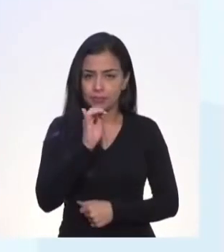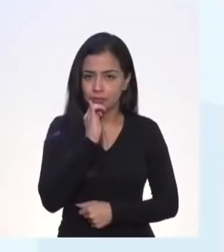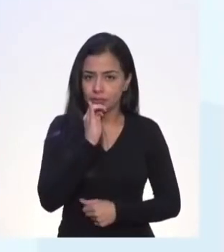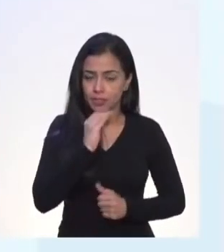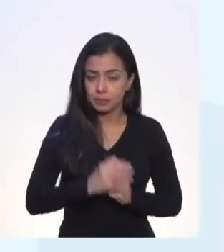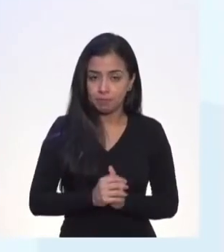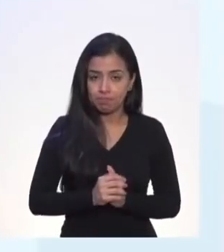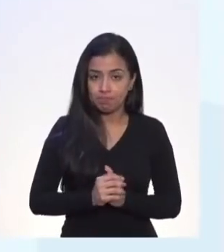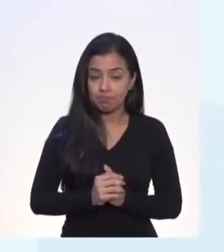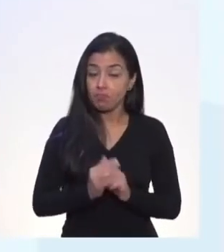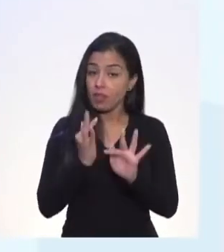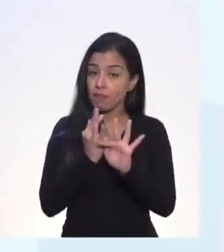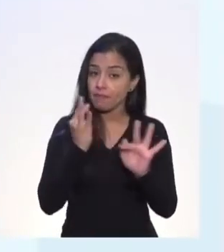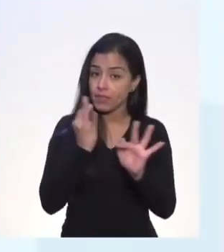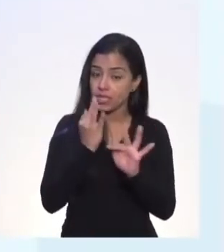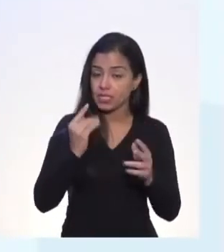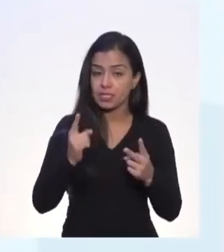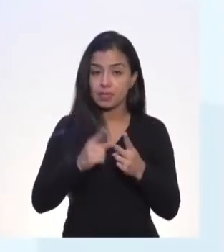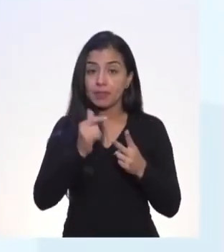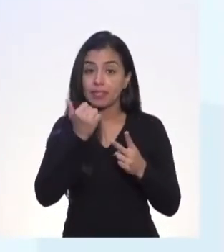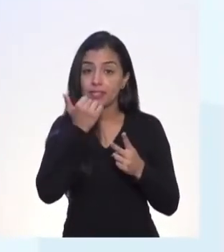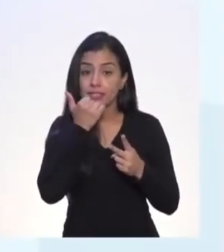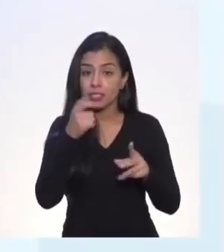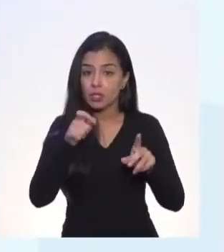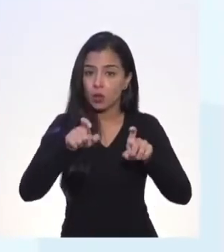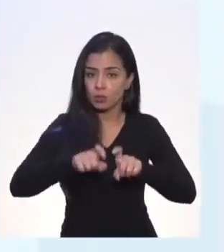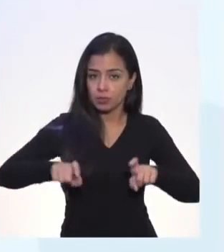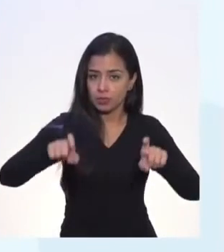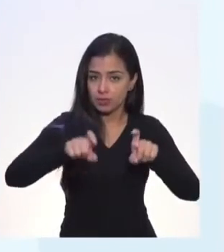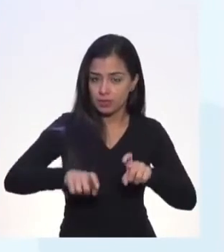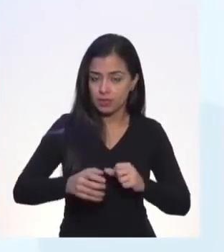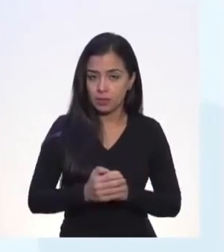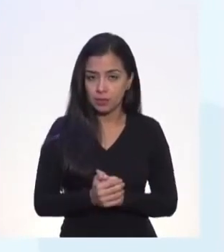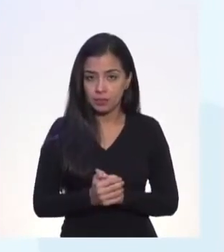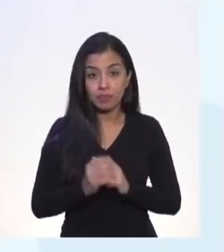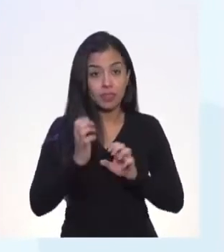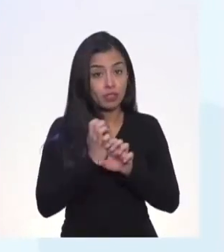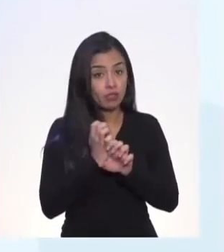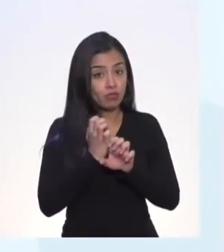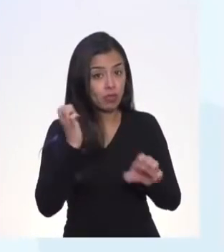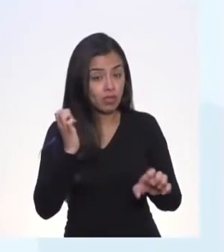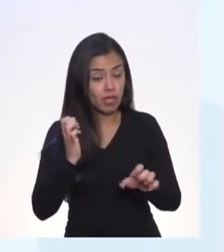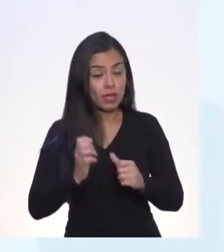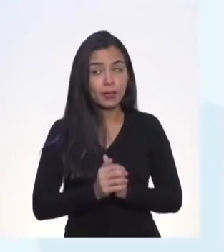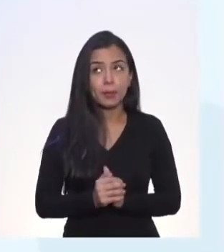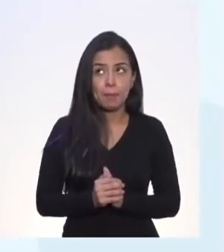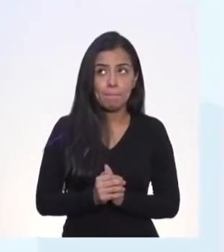estudar física, ciência da computação, engenharia,